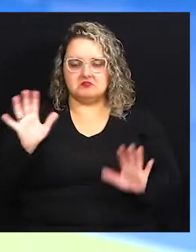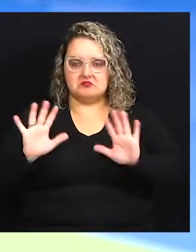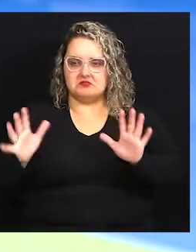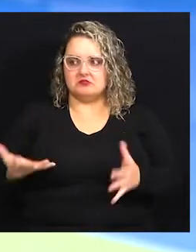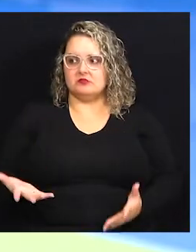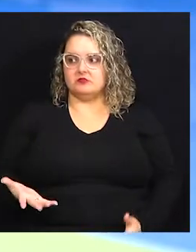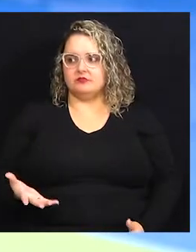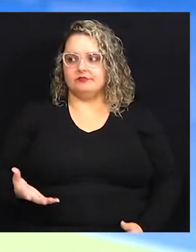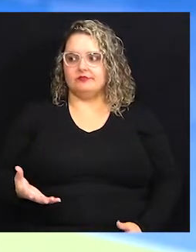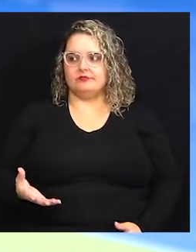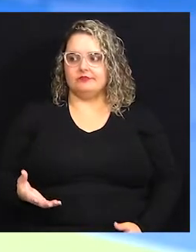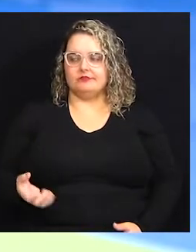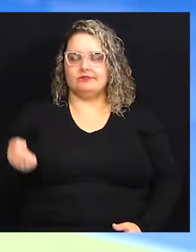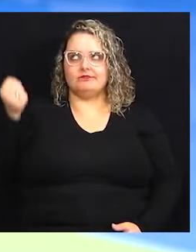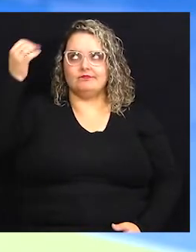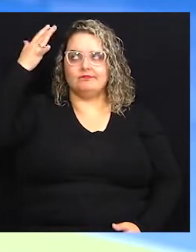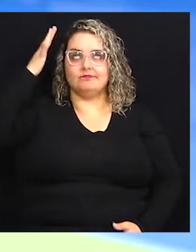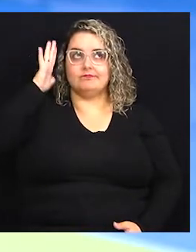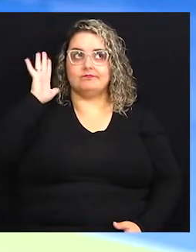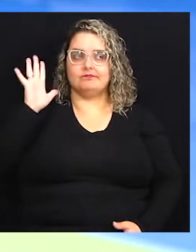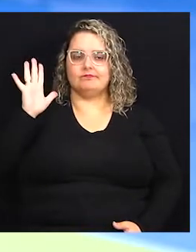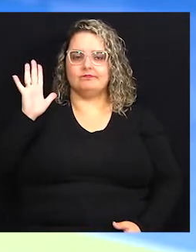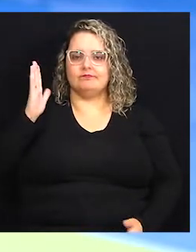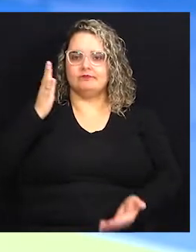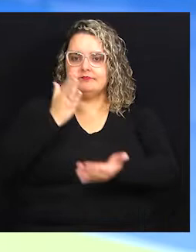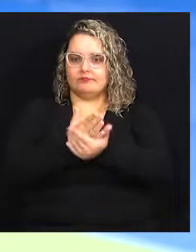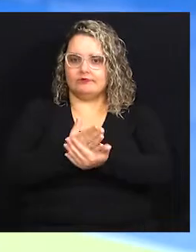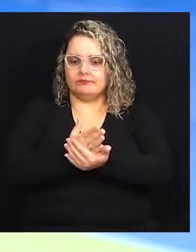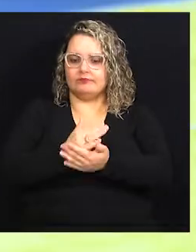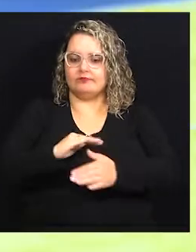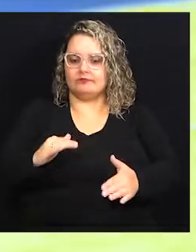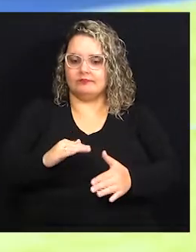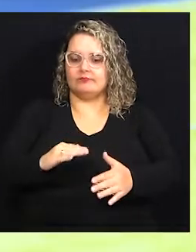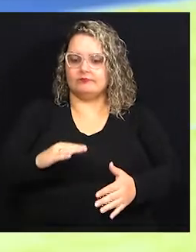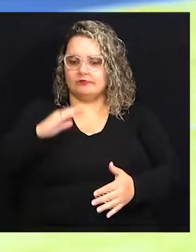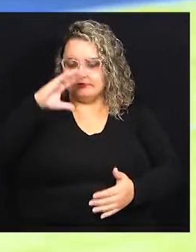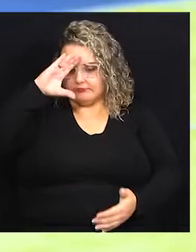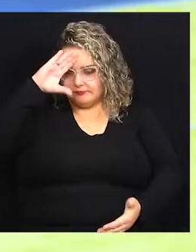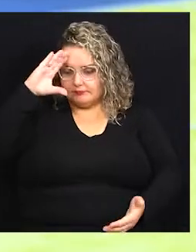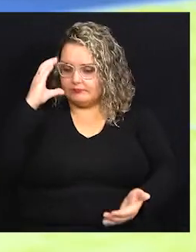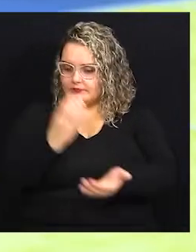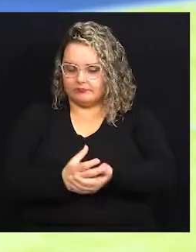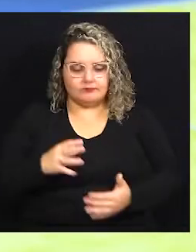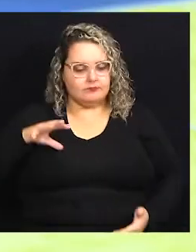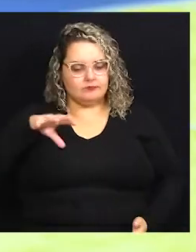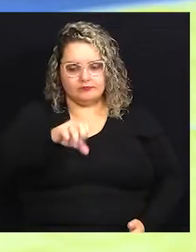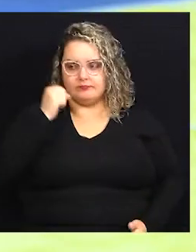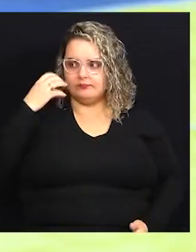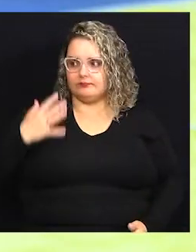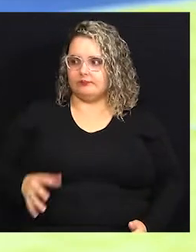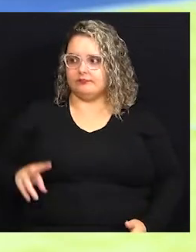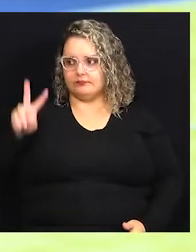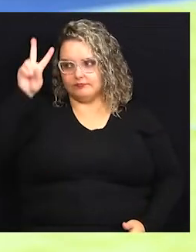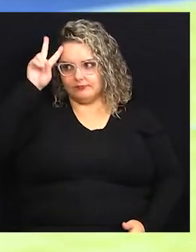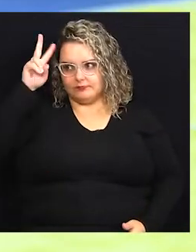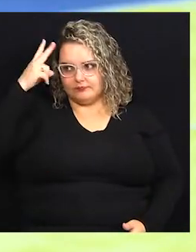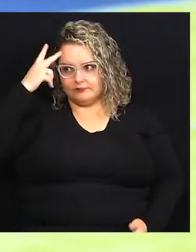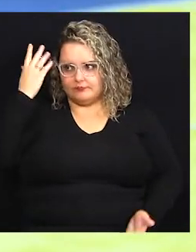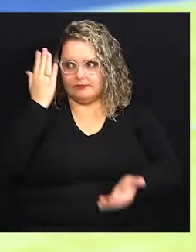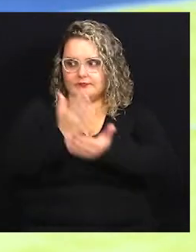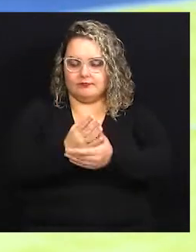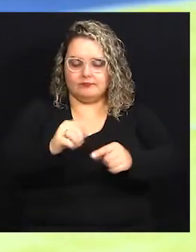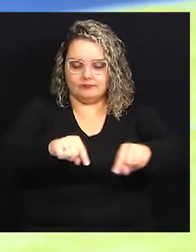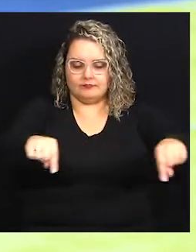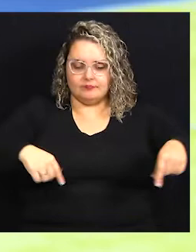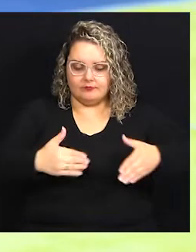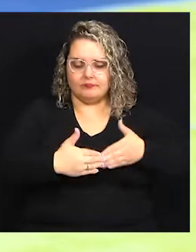aquela luz, falou, deu, para e abraça. E essa transição na sua cabeça, abandonar as quadras, seguir